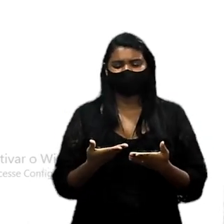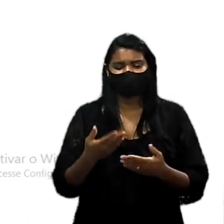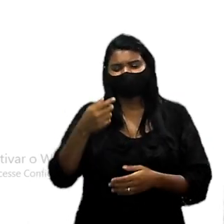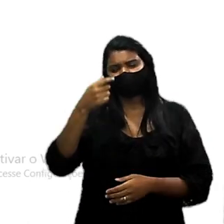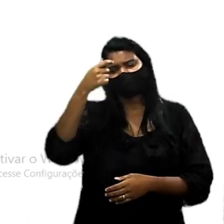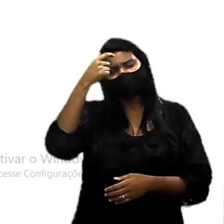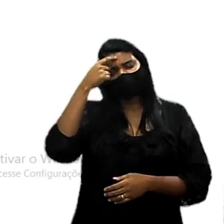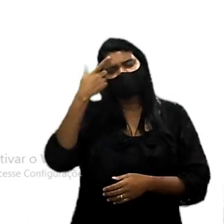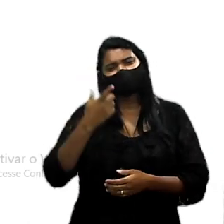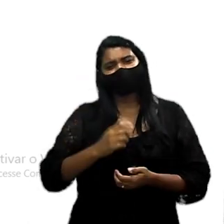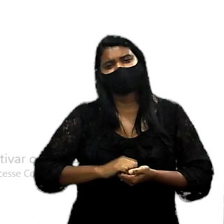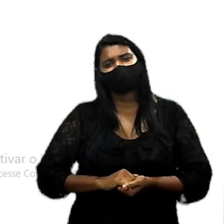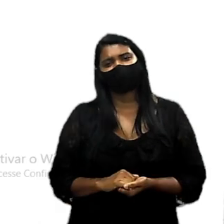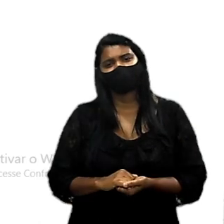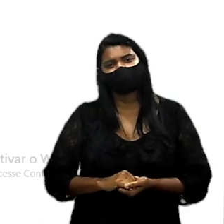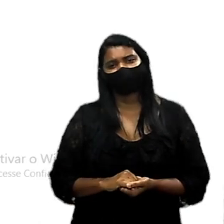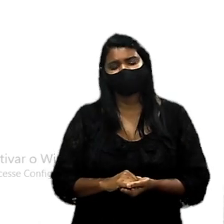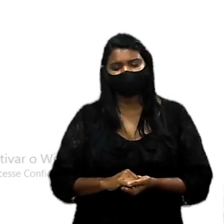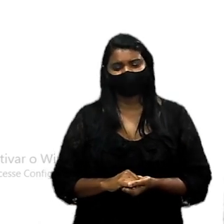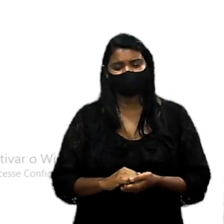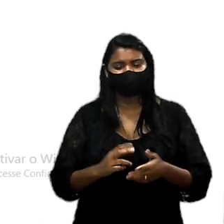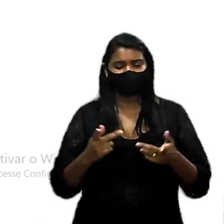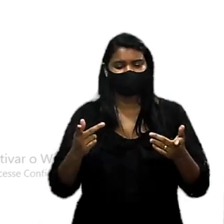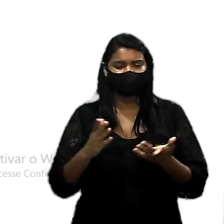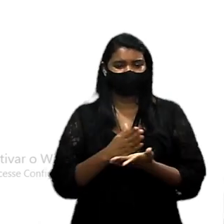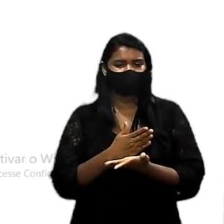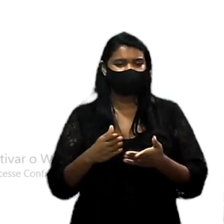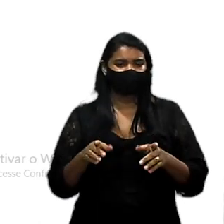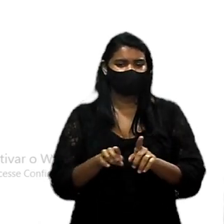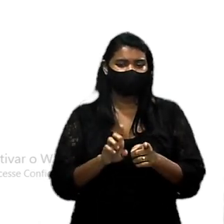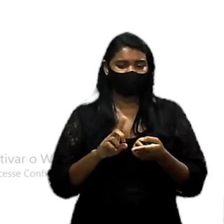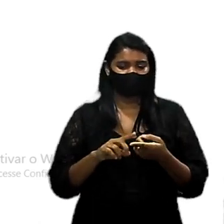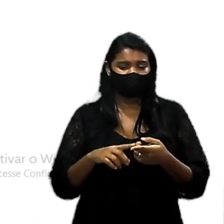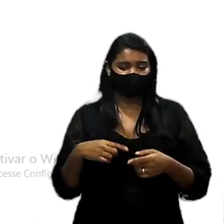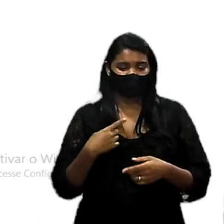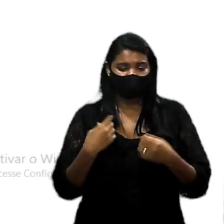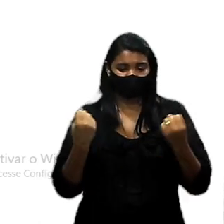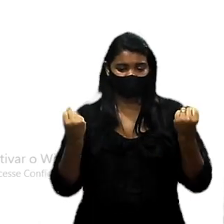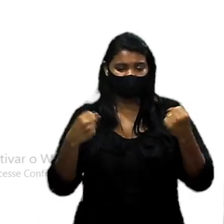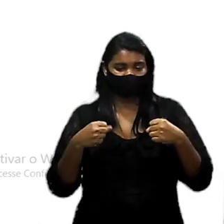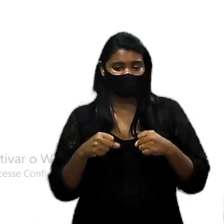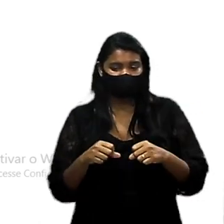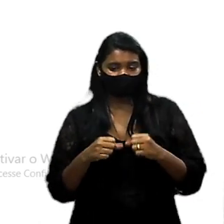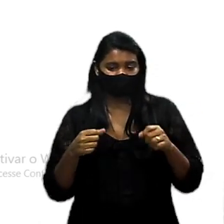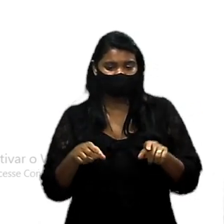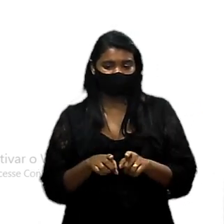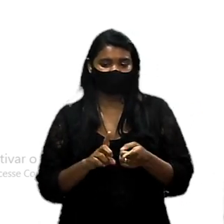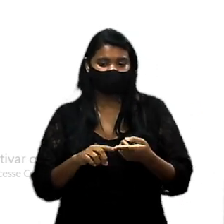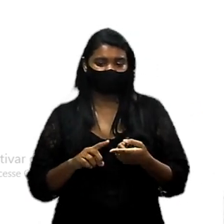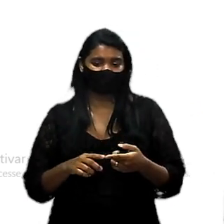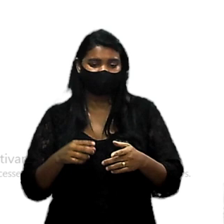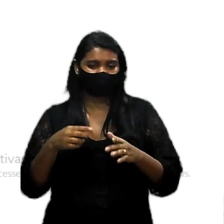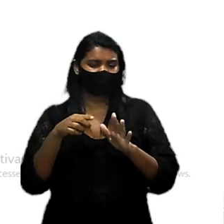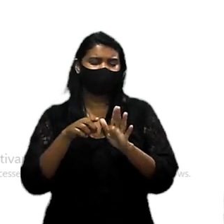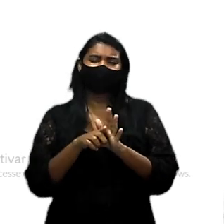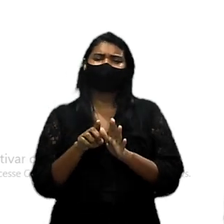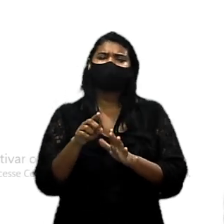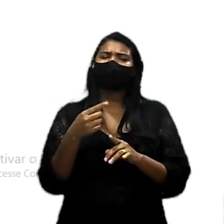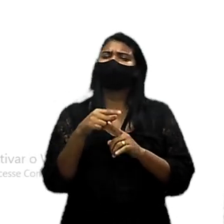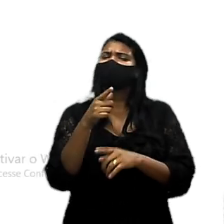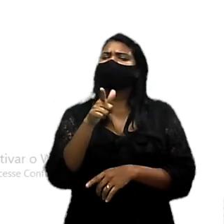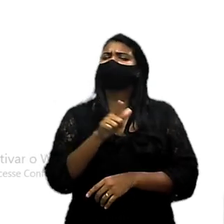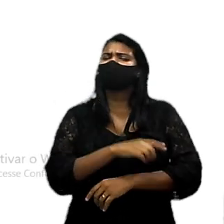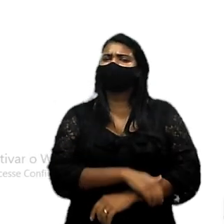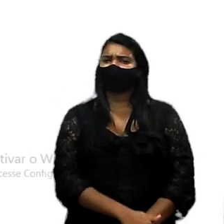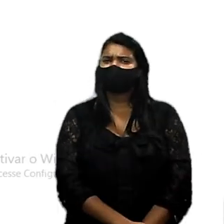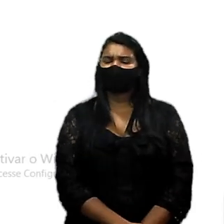mentais, estão muito amarradas a alguns paradigmas. E a gente precisa quebrar um pouco disso e perguntar por que não,